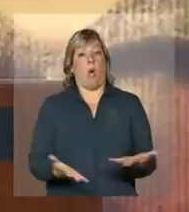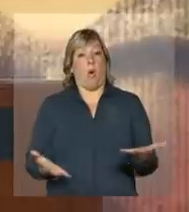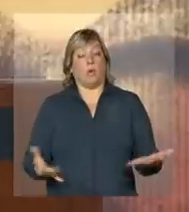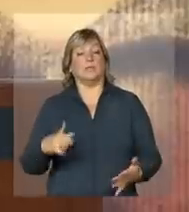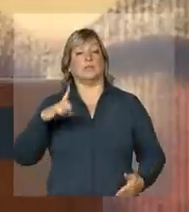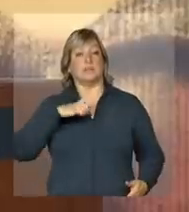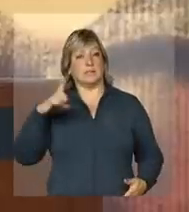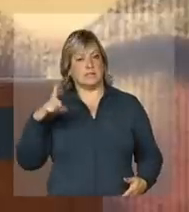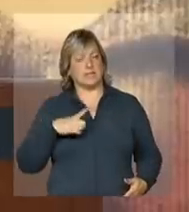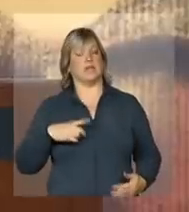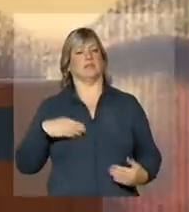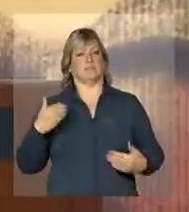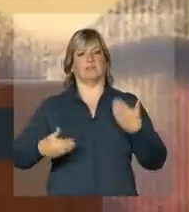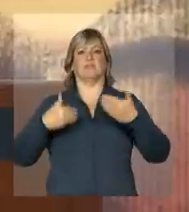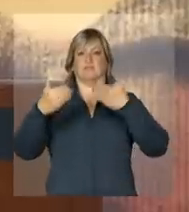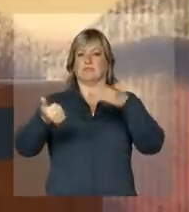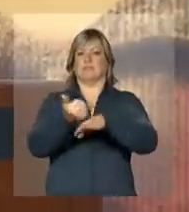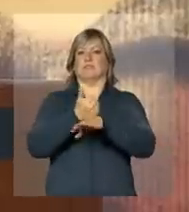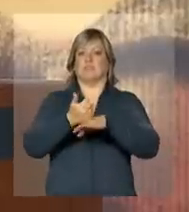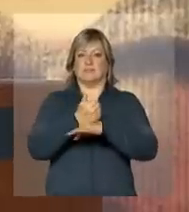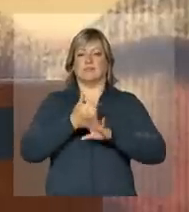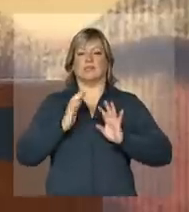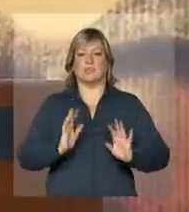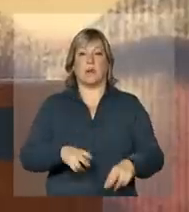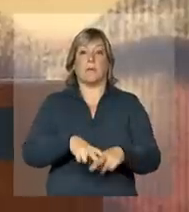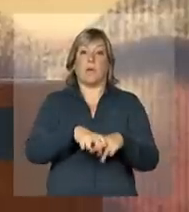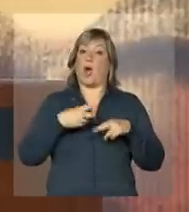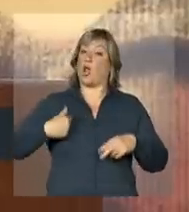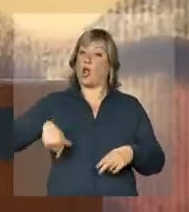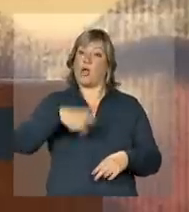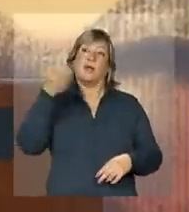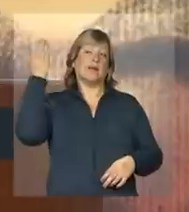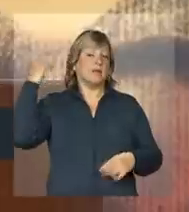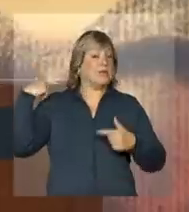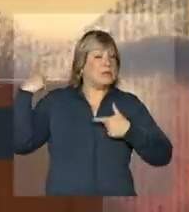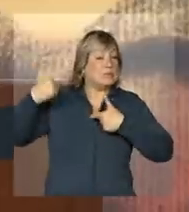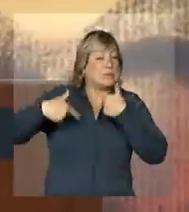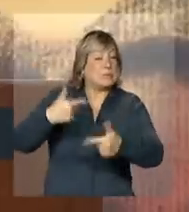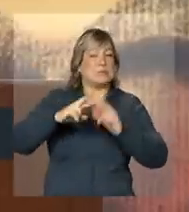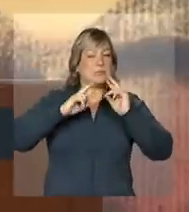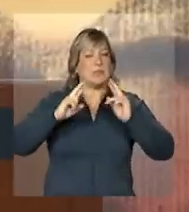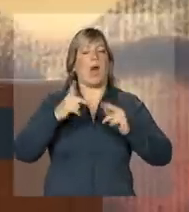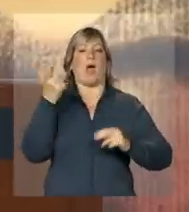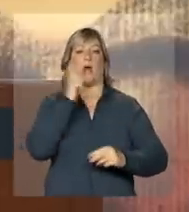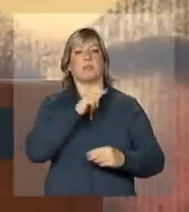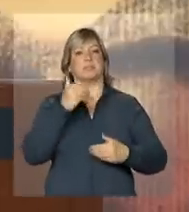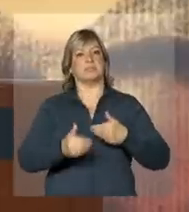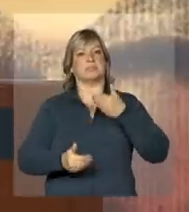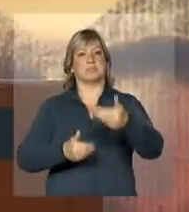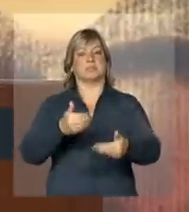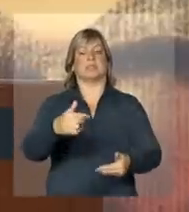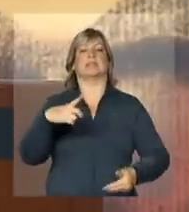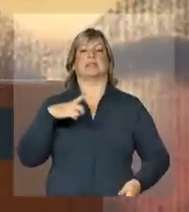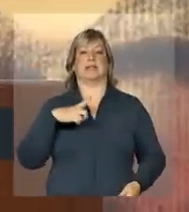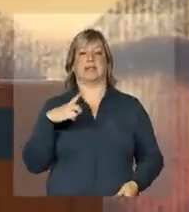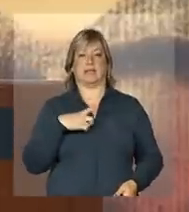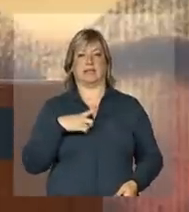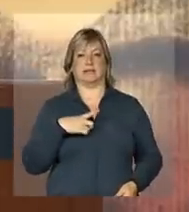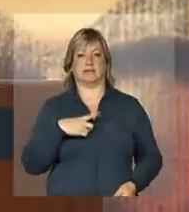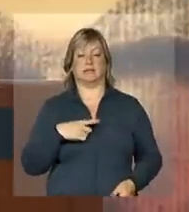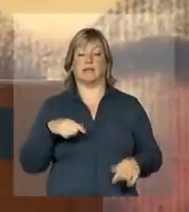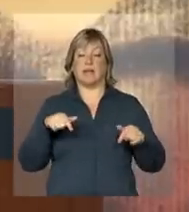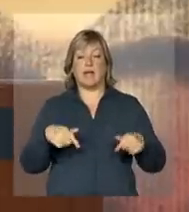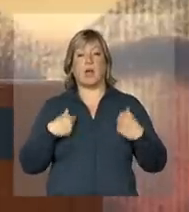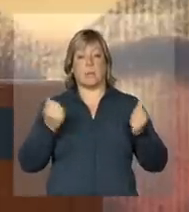alguns avanços resultado dessa nossa luta árdua no dia a dia e aqui posso citar até alguns dos